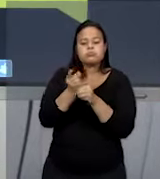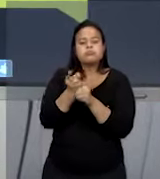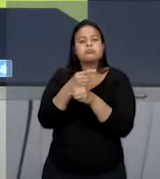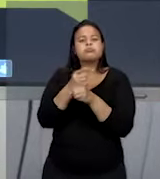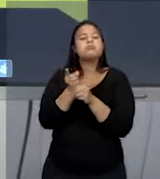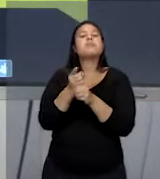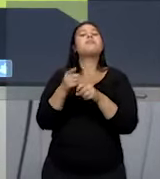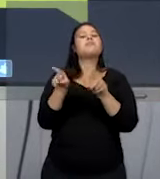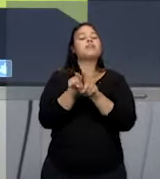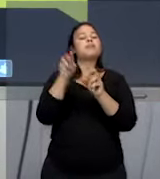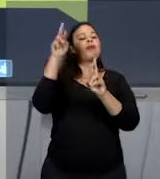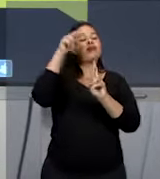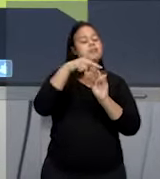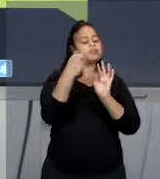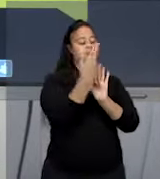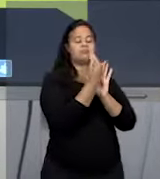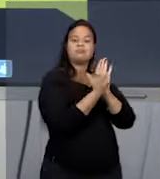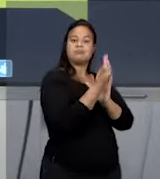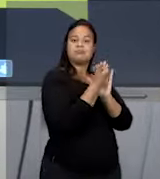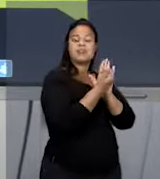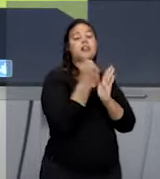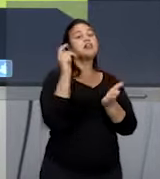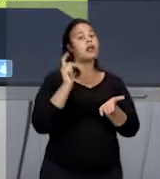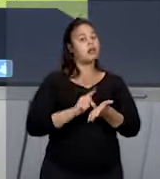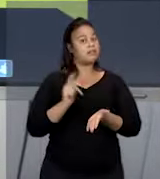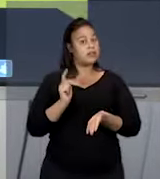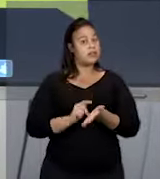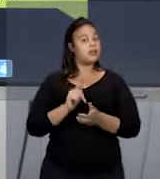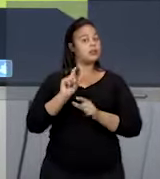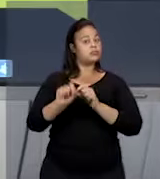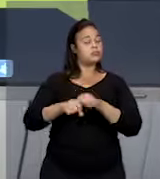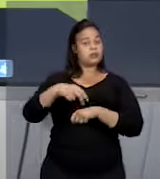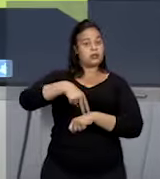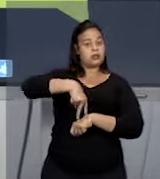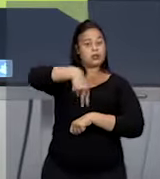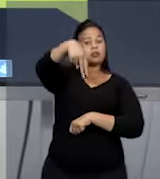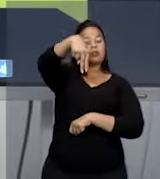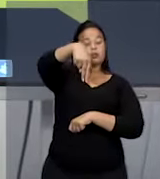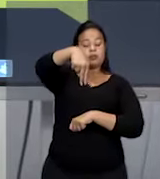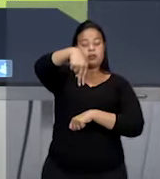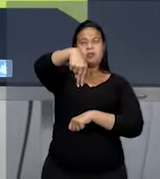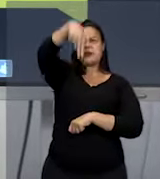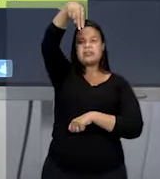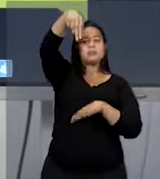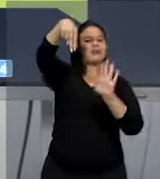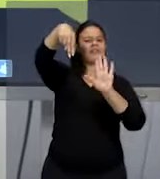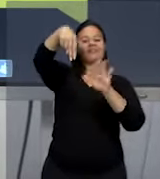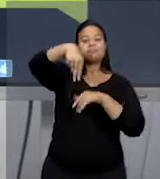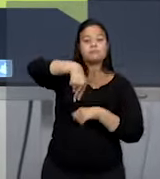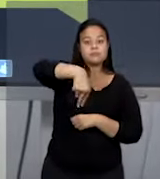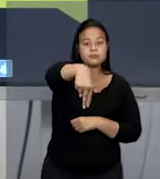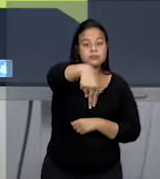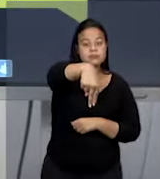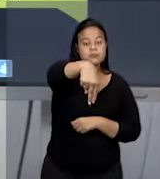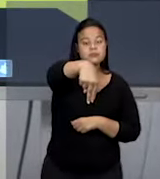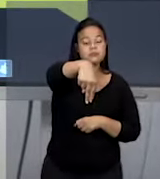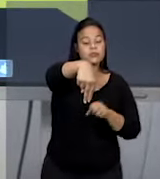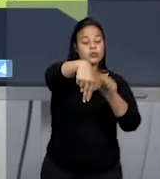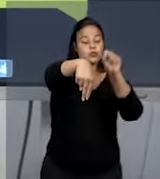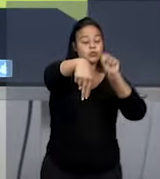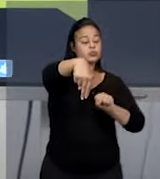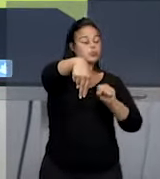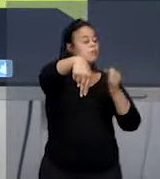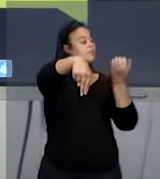uma representação cartográfica. Na verdade, o norte é para frente e o sul fica para trás de